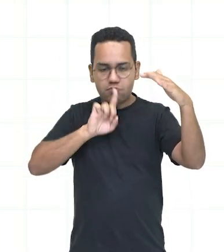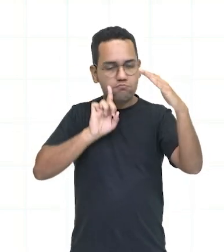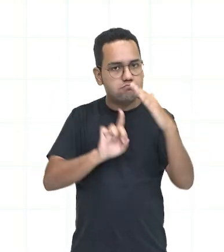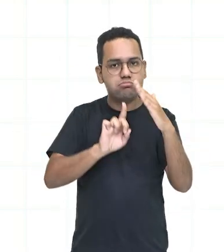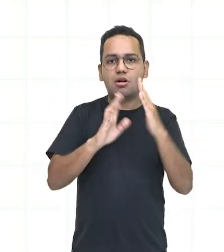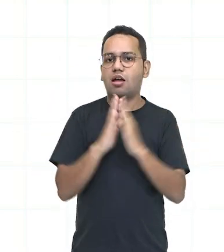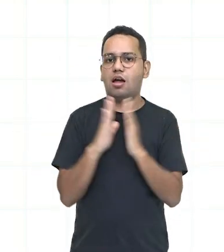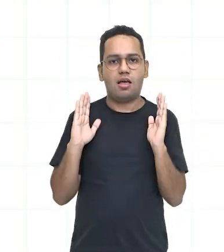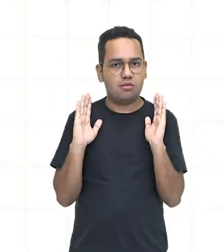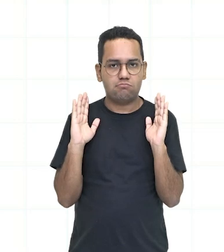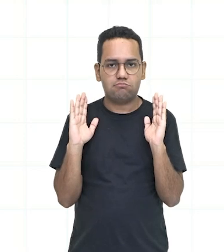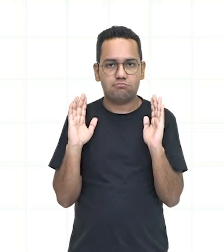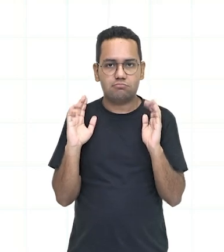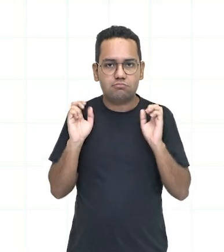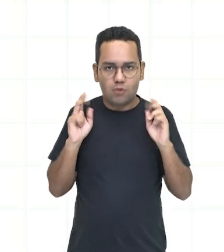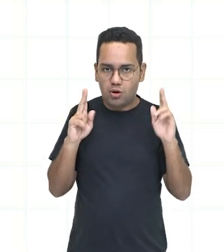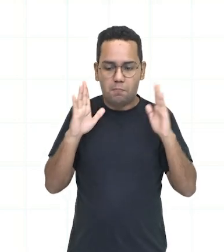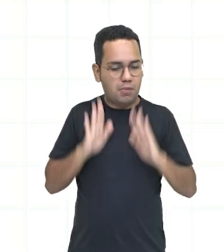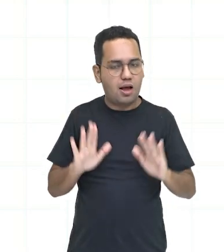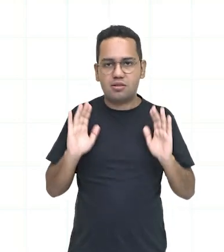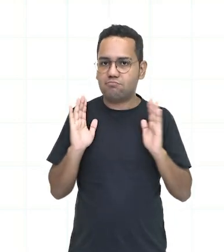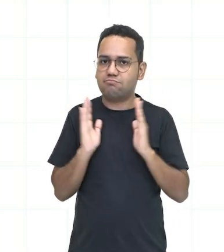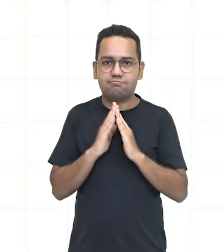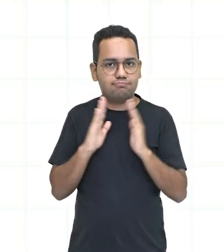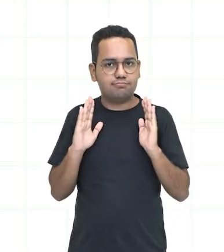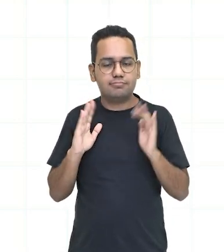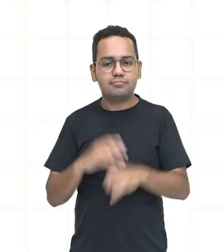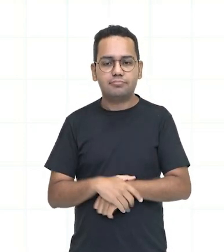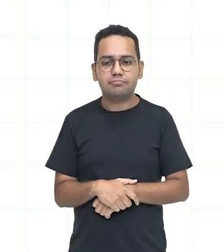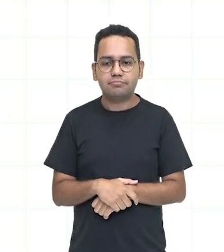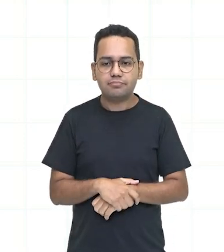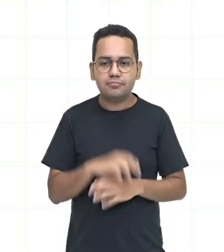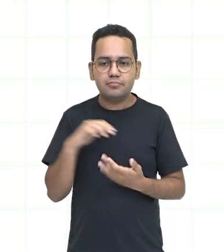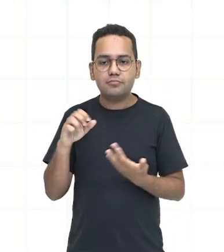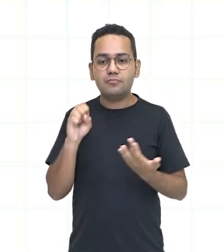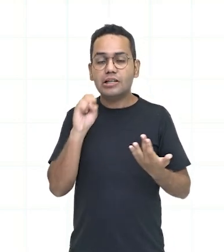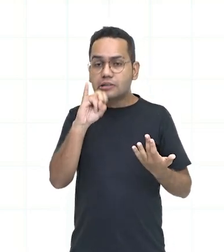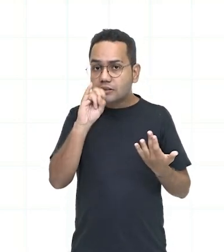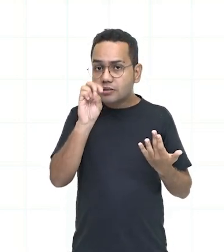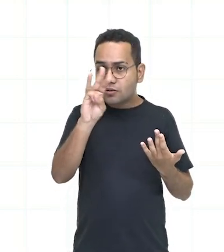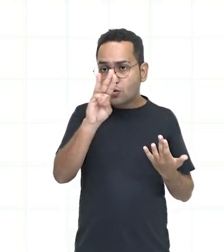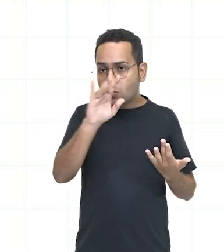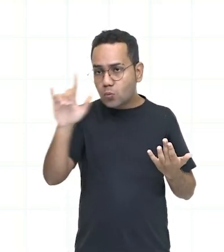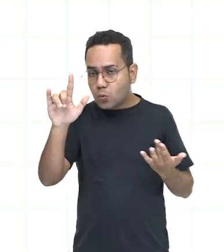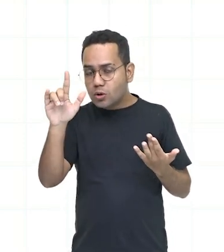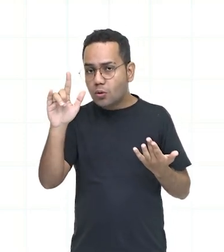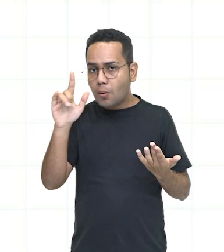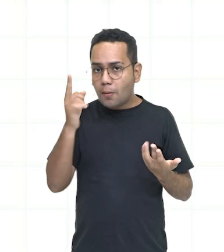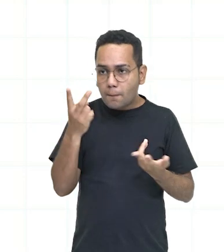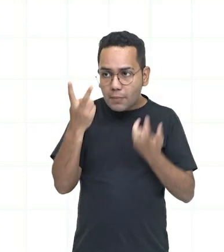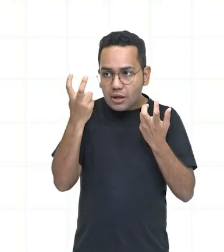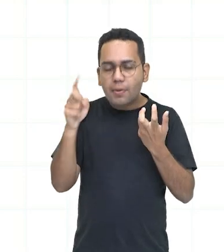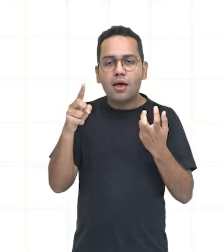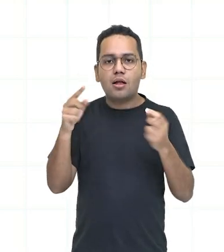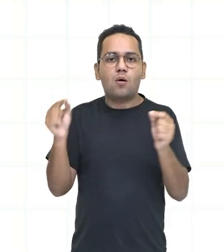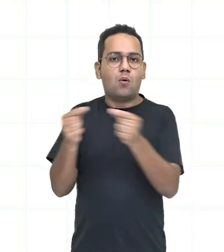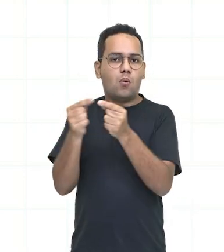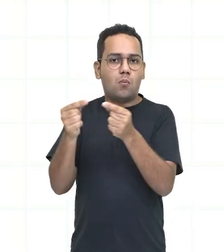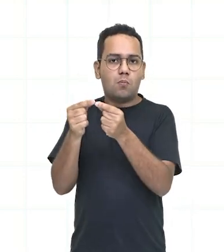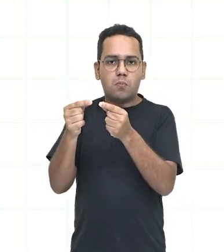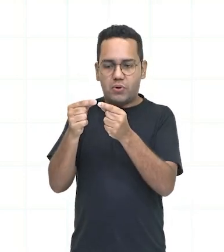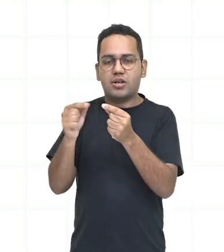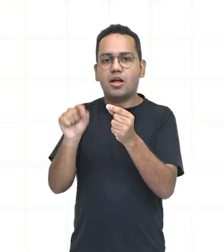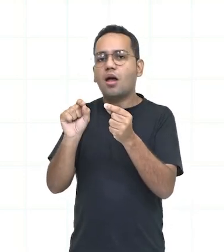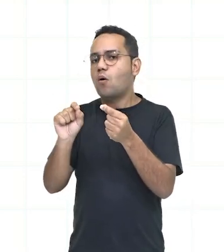auxiliar formador de futuro. Todas as vezes que eu me deparar com a palavrinha, com o verbo will, ele é um verbo auxiliar e ele vai